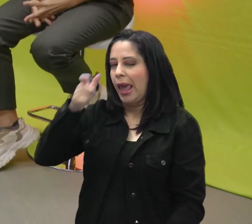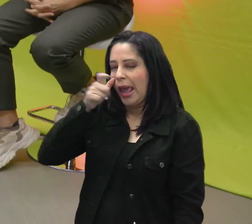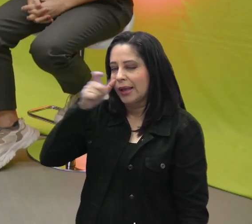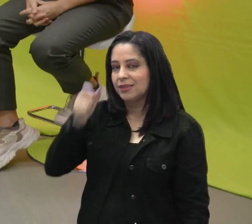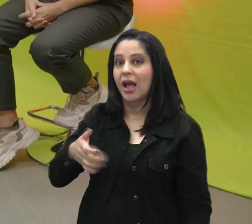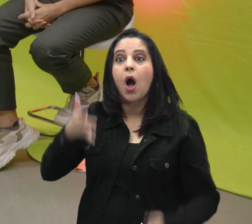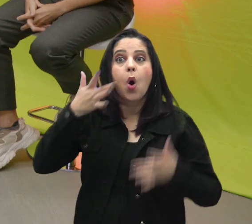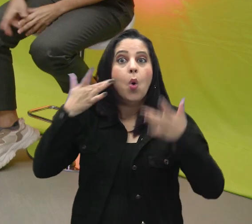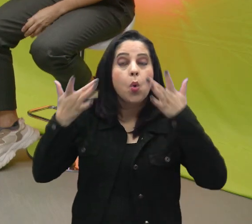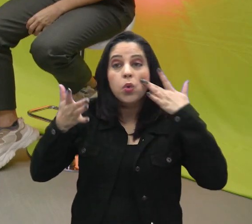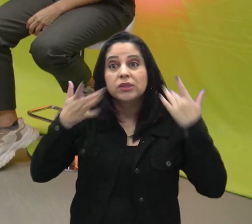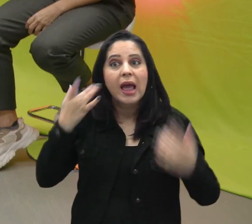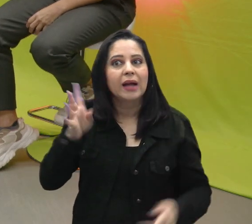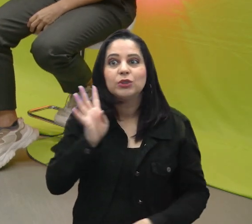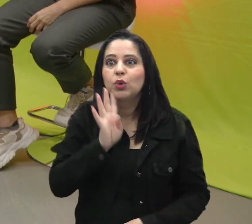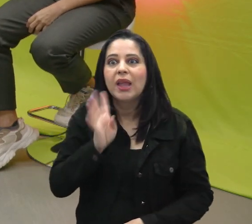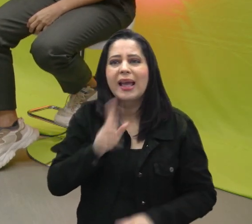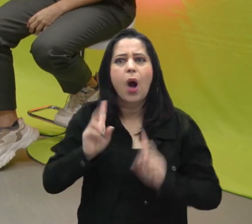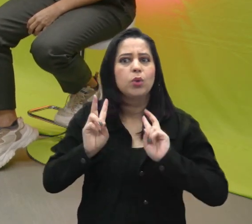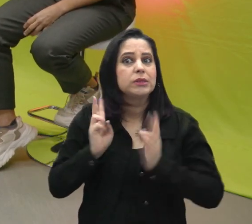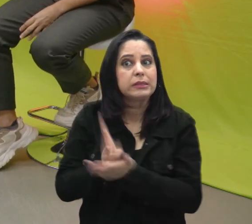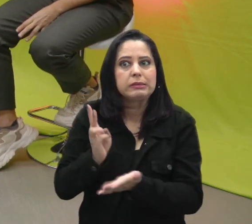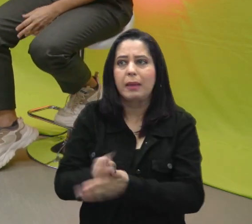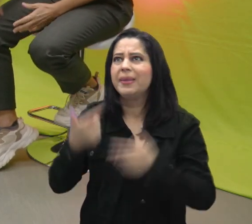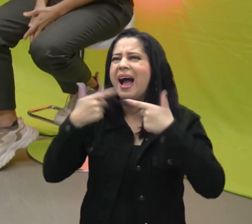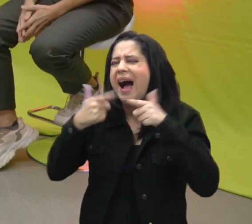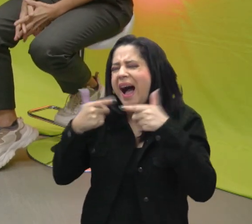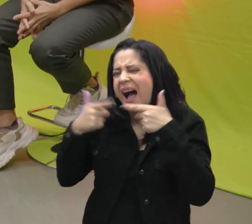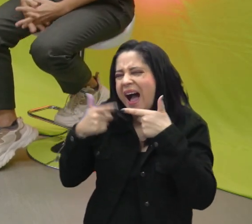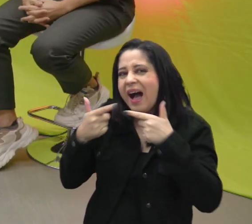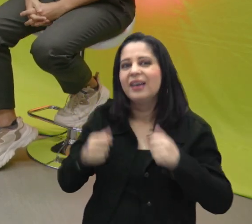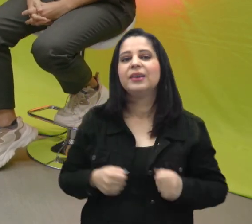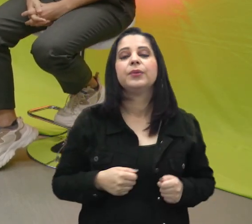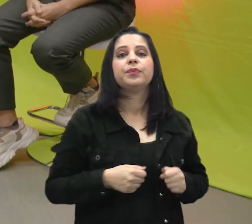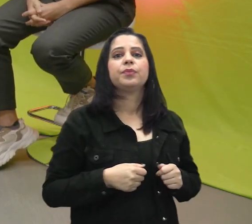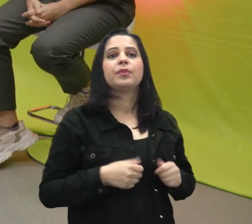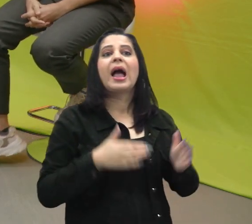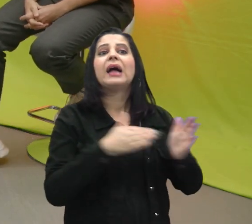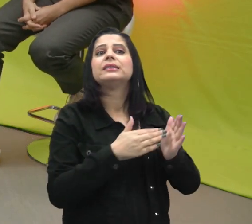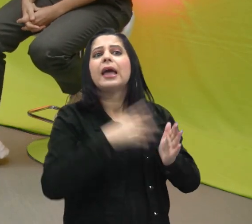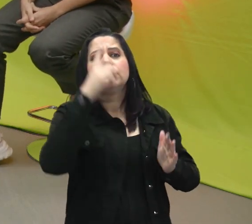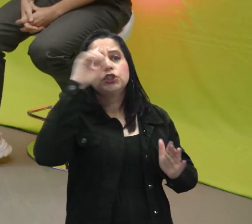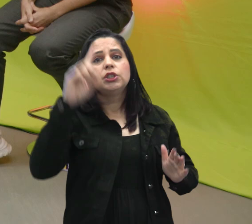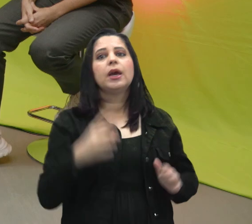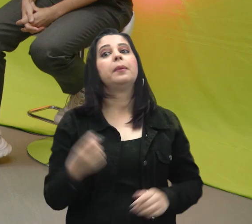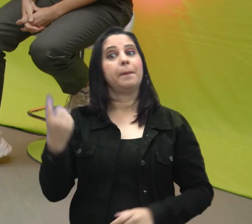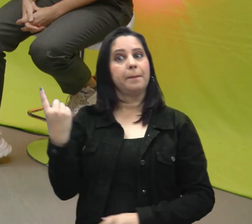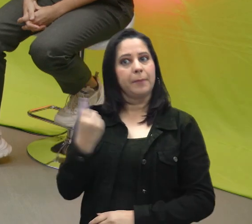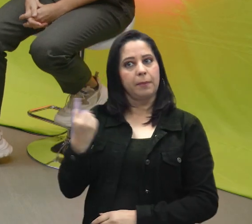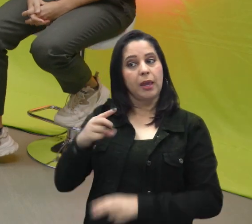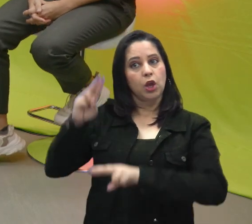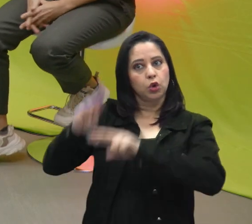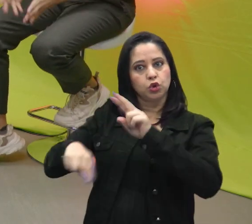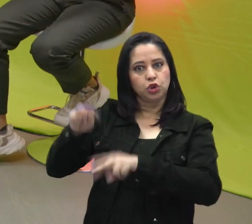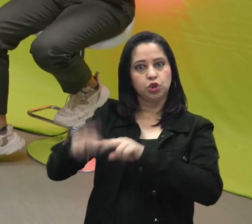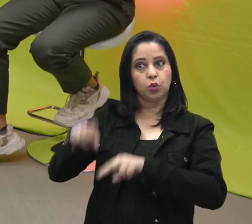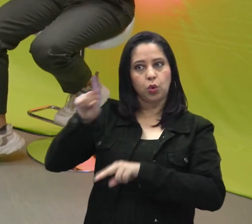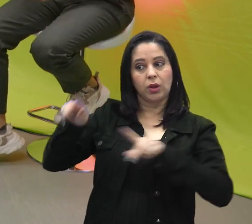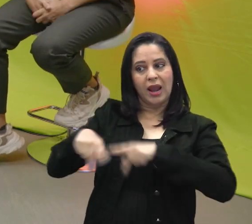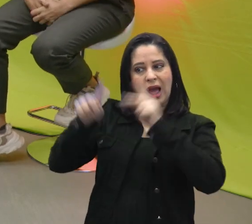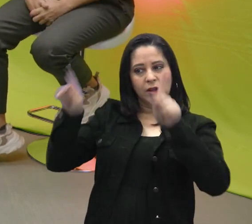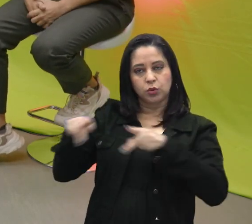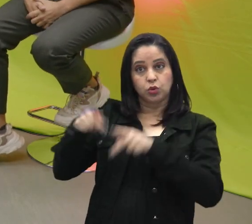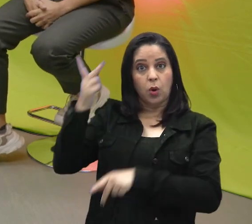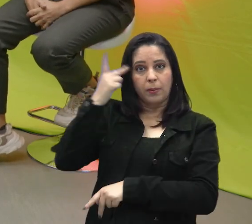a peça é divertidíssima. Vocês Você ficam não fica um minuto sem rir. Eu tenho certeza. Em É cartaz verdade. até quando? Até dia 1º de junho, no Teatro UOL, lá no